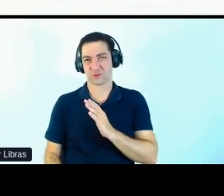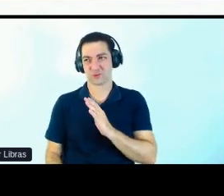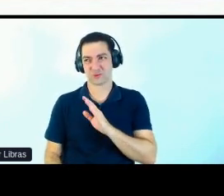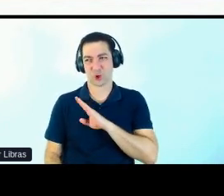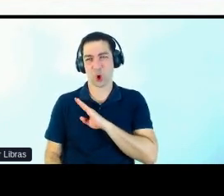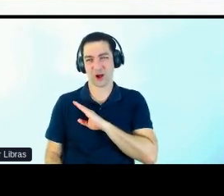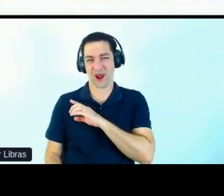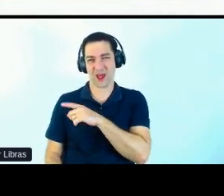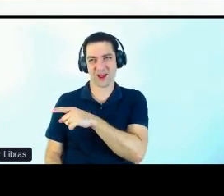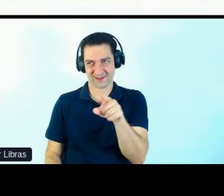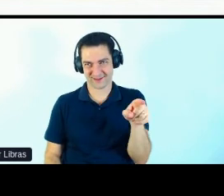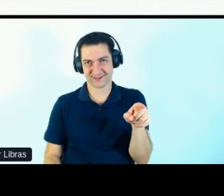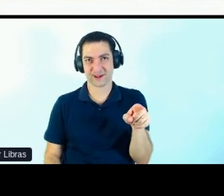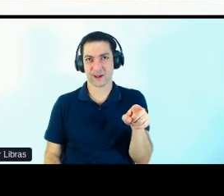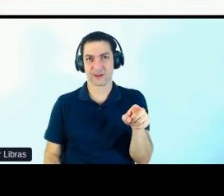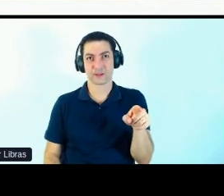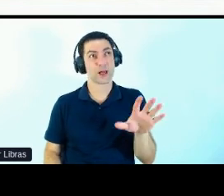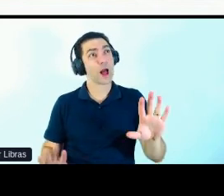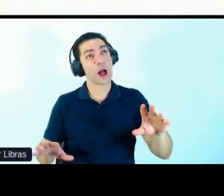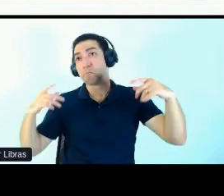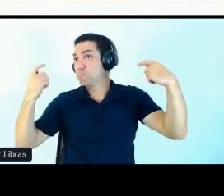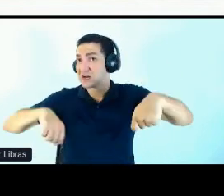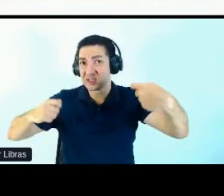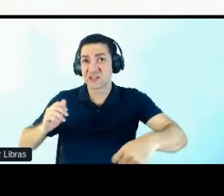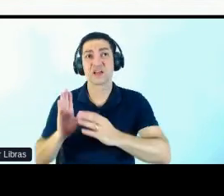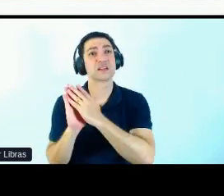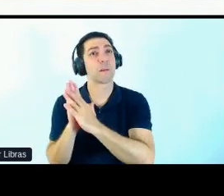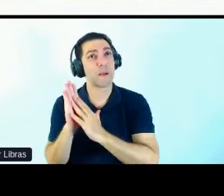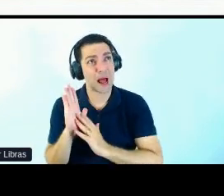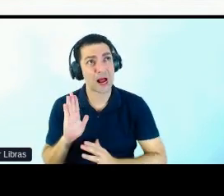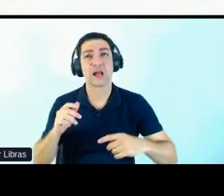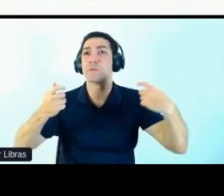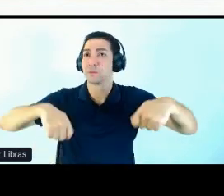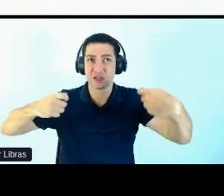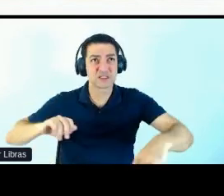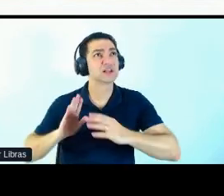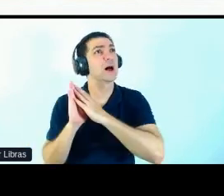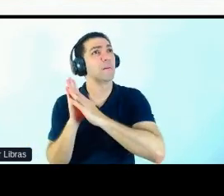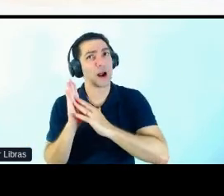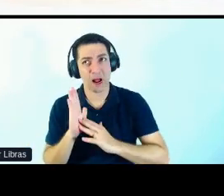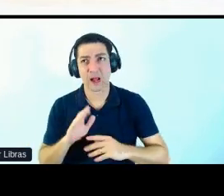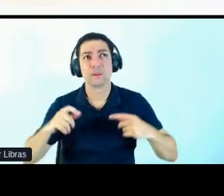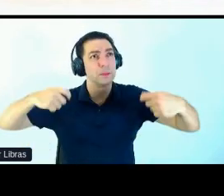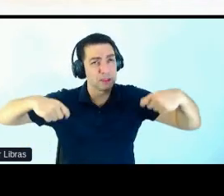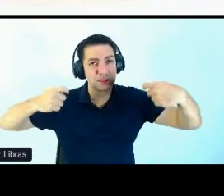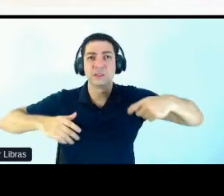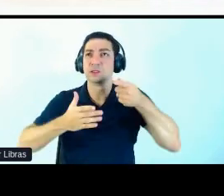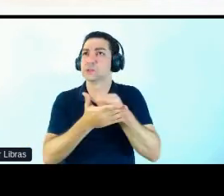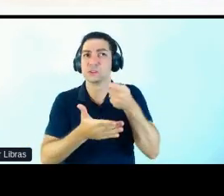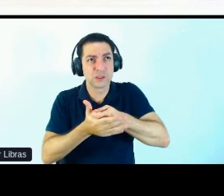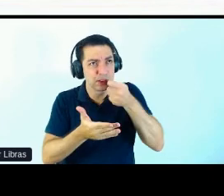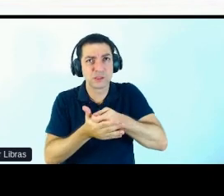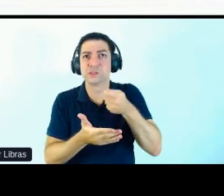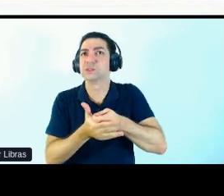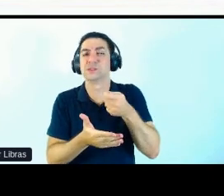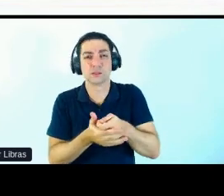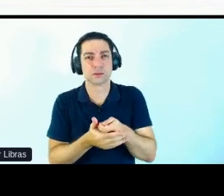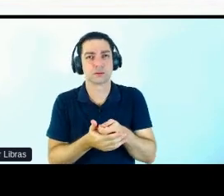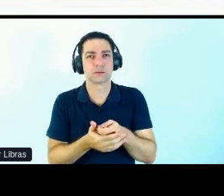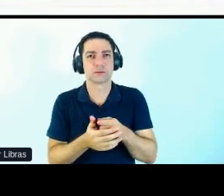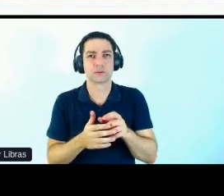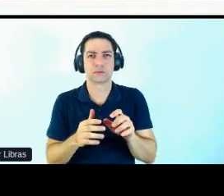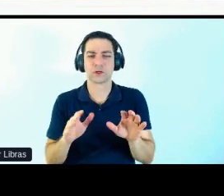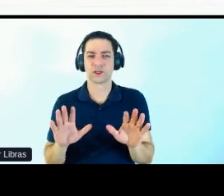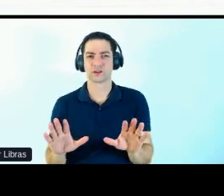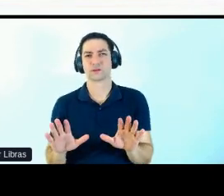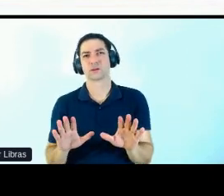coisa não é bem por aí, certo? Não funciona, você não consegue ver o cardápio digital. Se